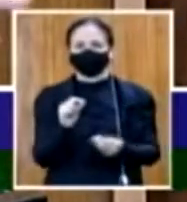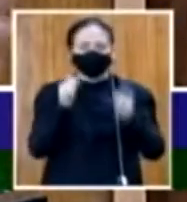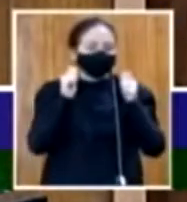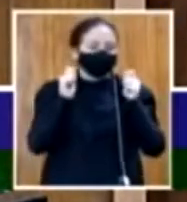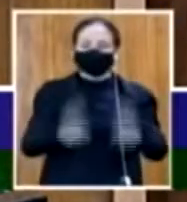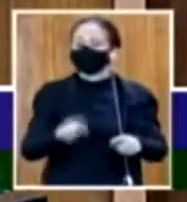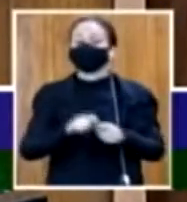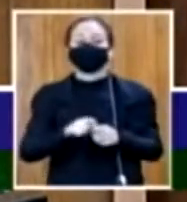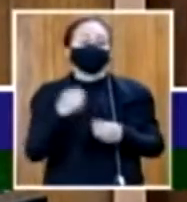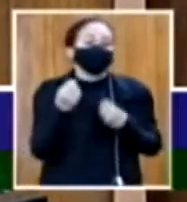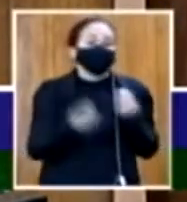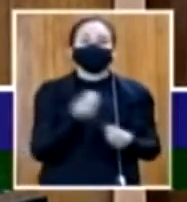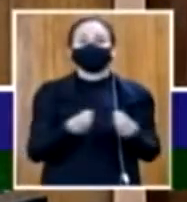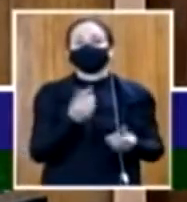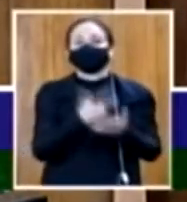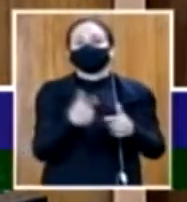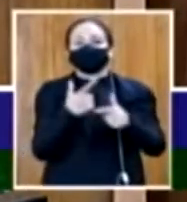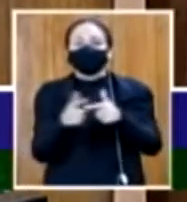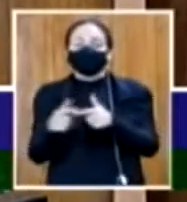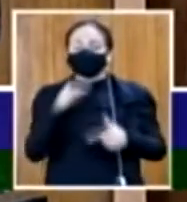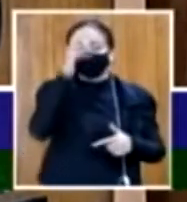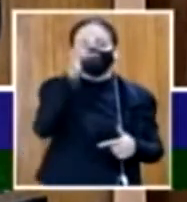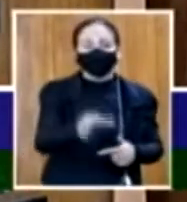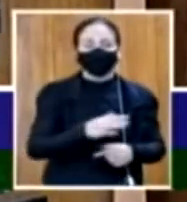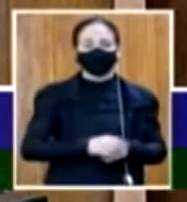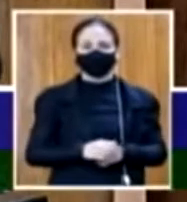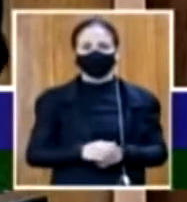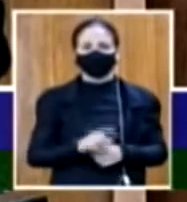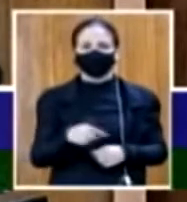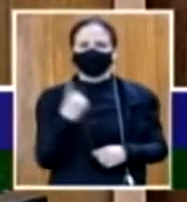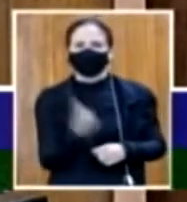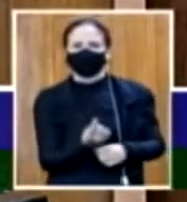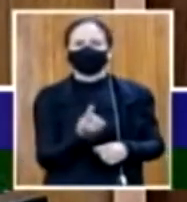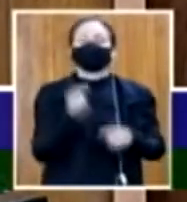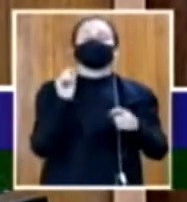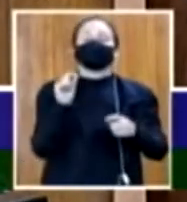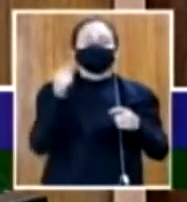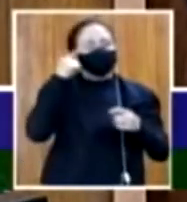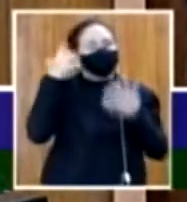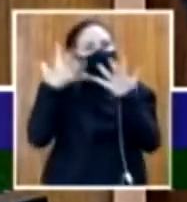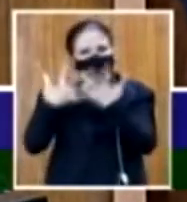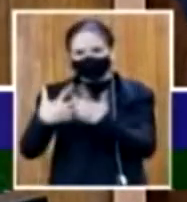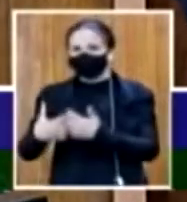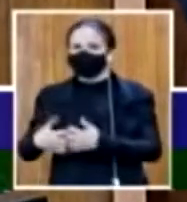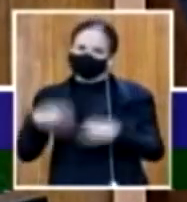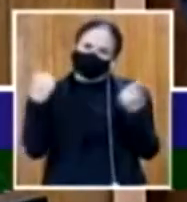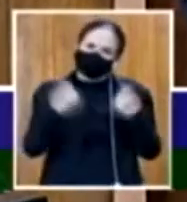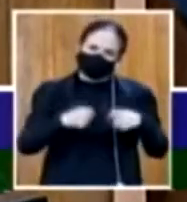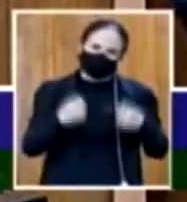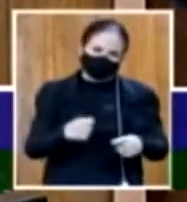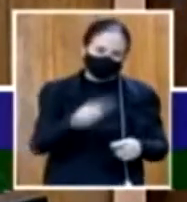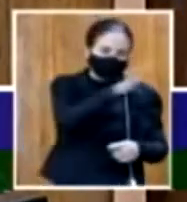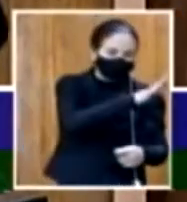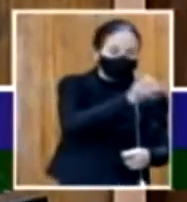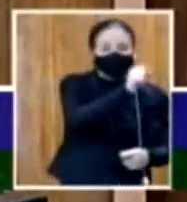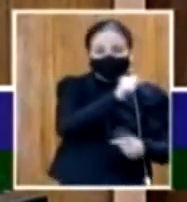trazer. Mas é importante aqui ser colocado pelo Dr. Maxwell para que nós possamos refletir e convocar a